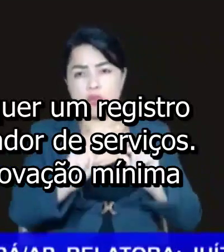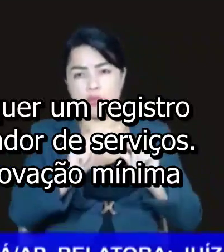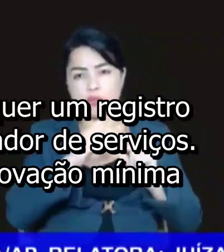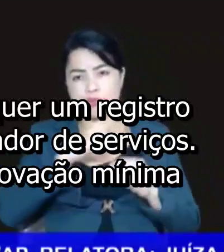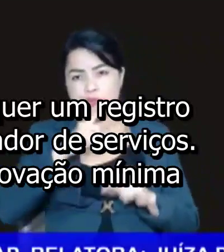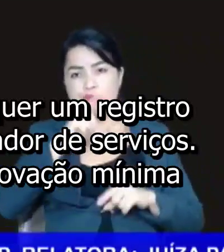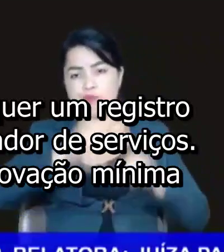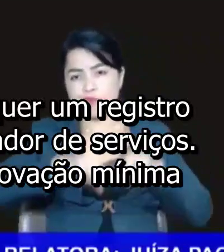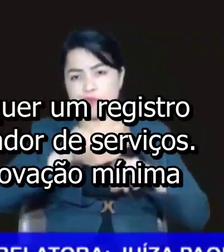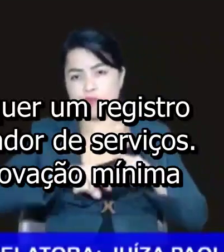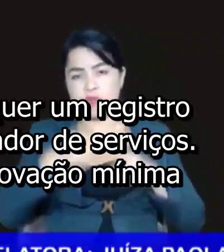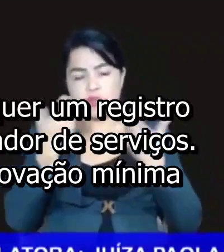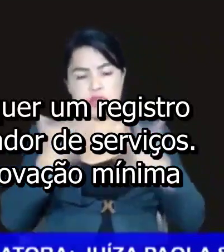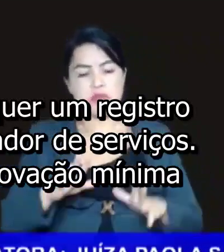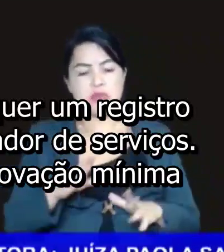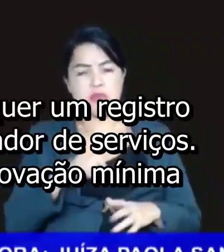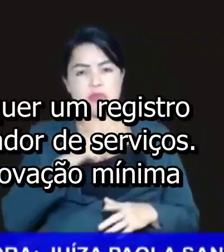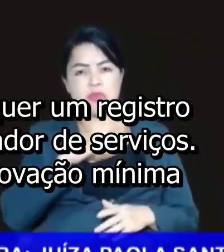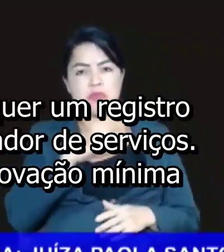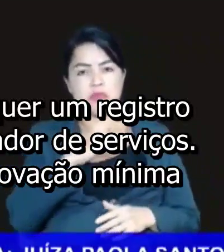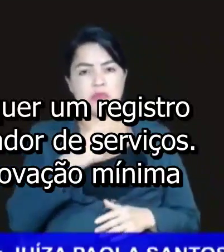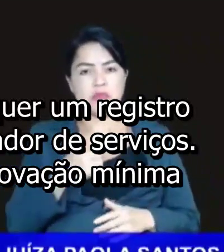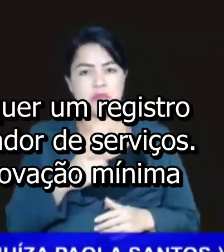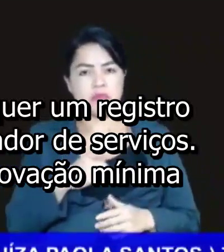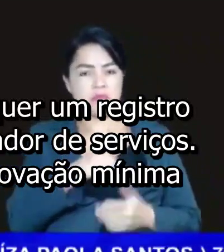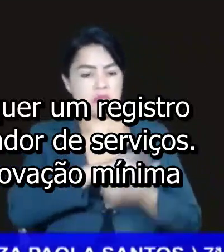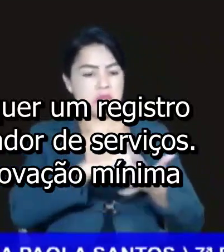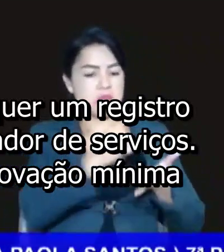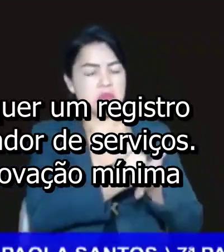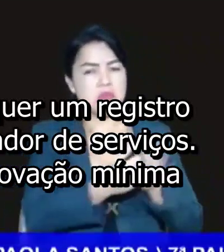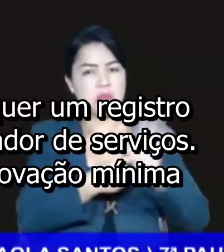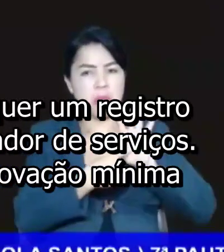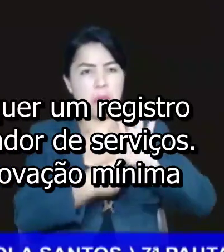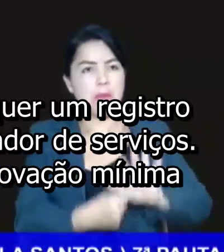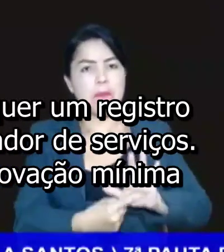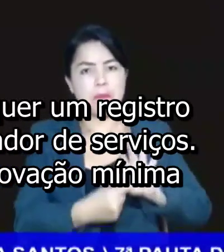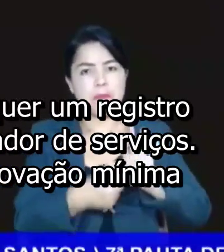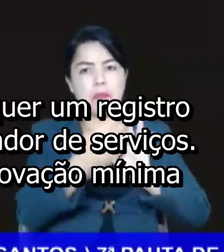Público Eleitoral não quer um registro que,